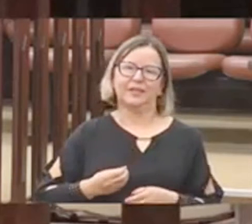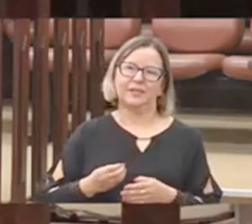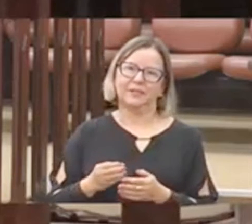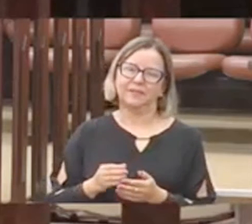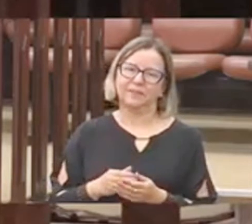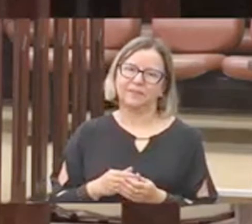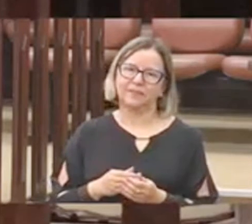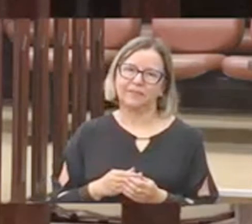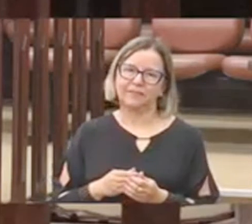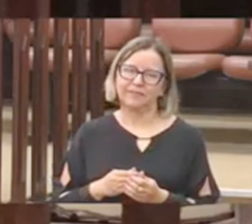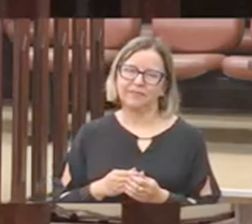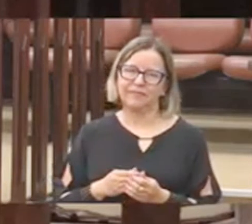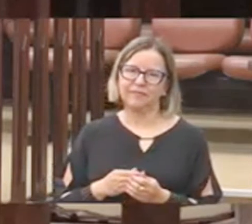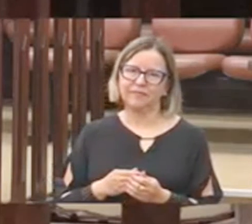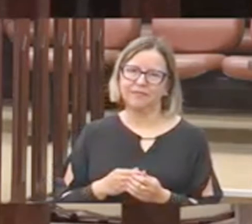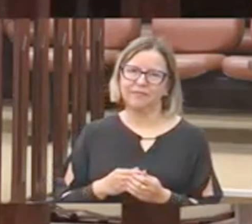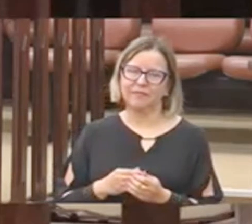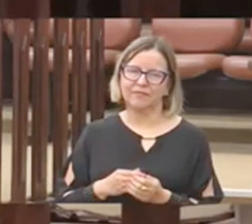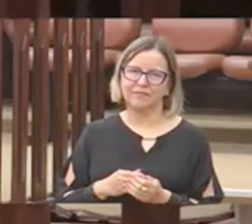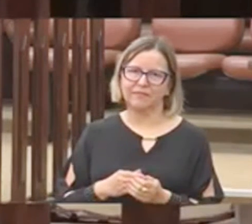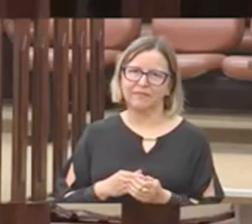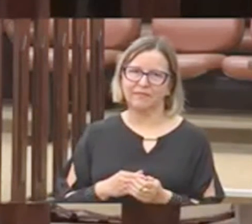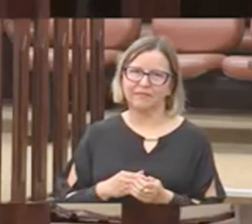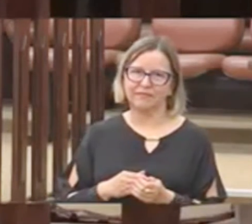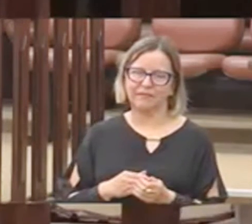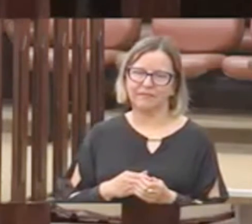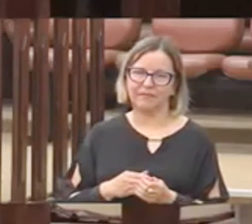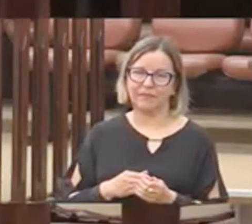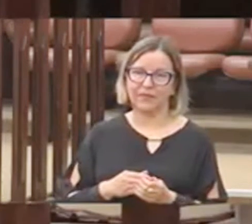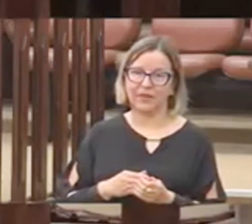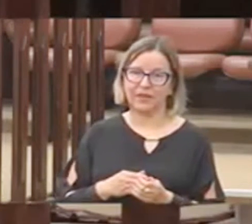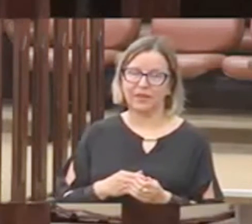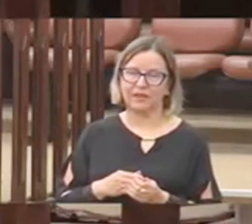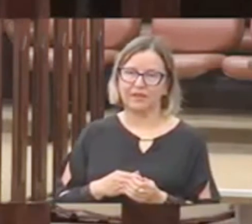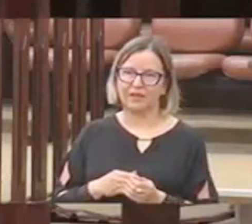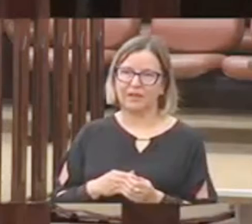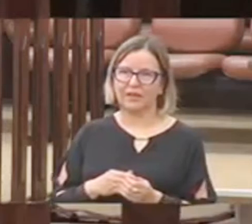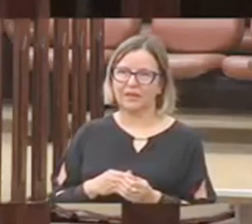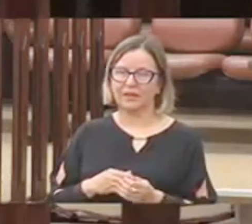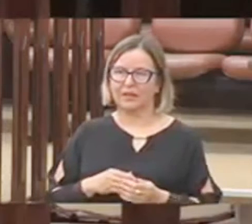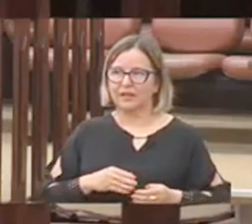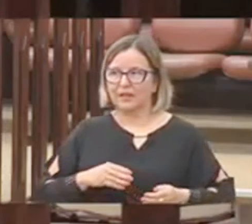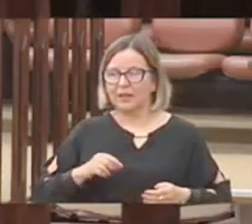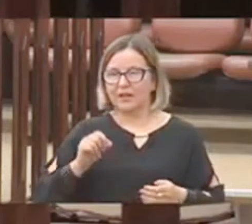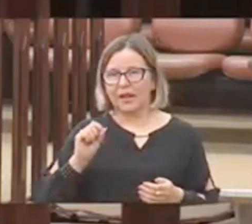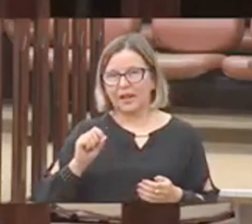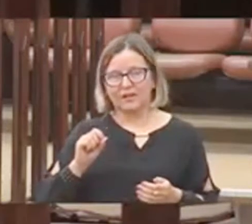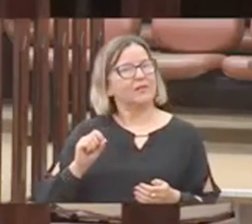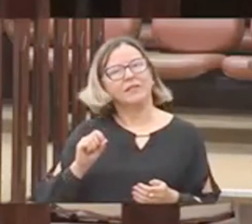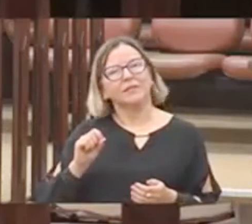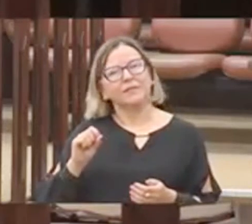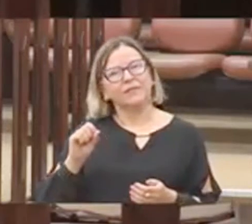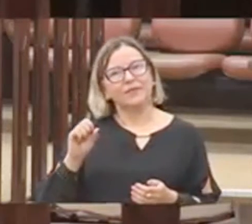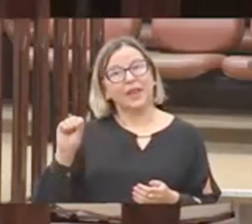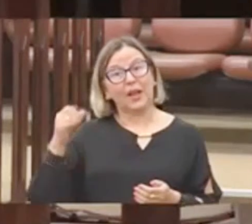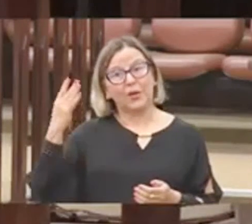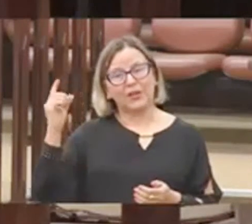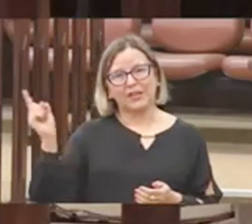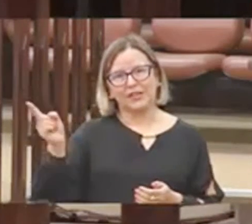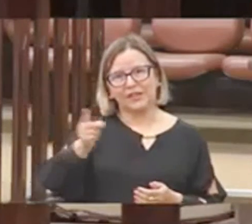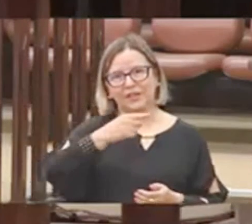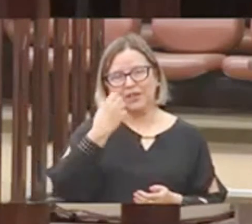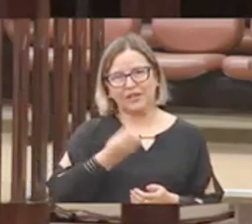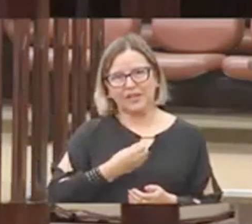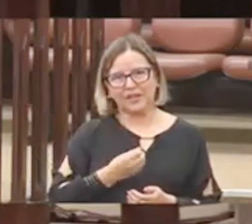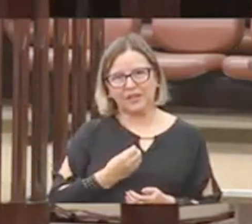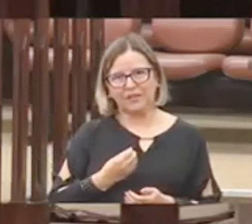isso são adereços. Isso é periferia. O foco é